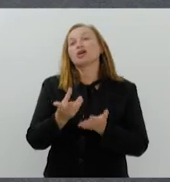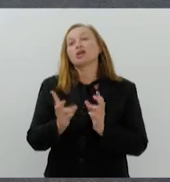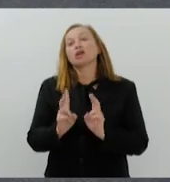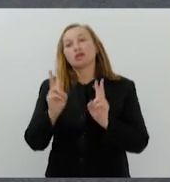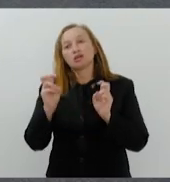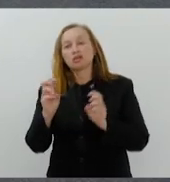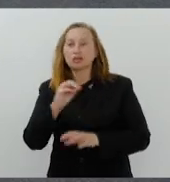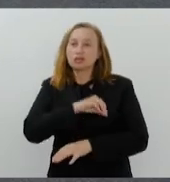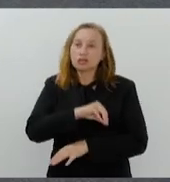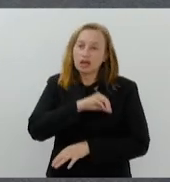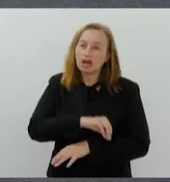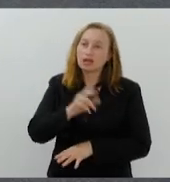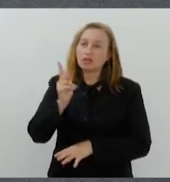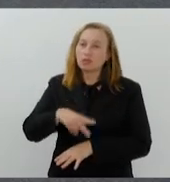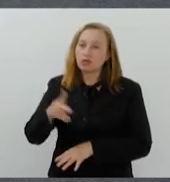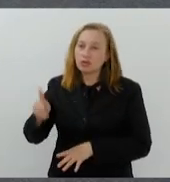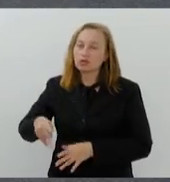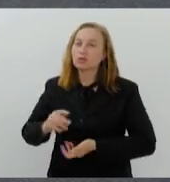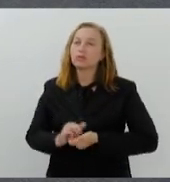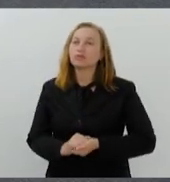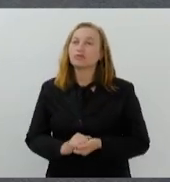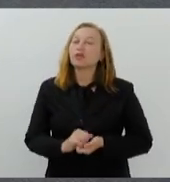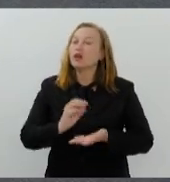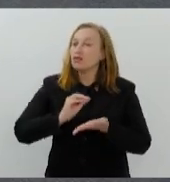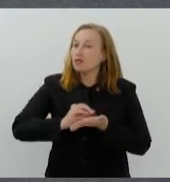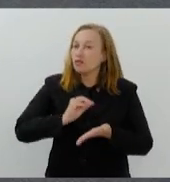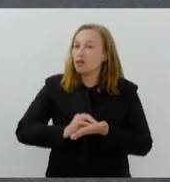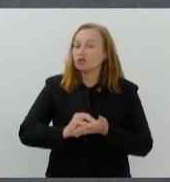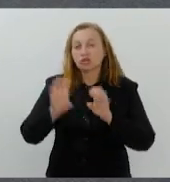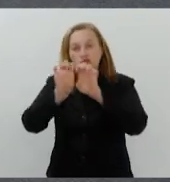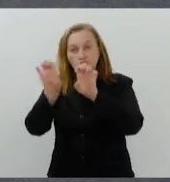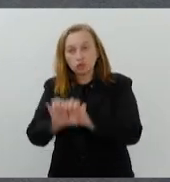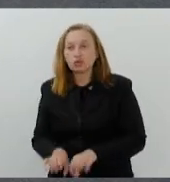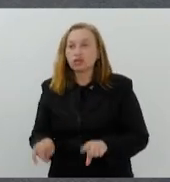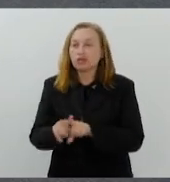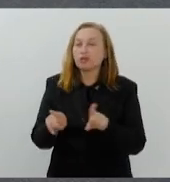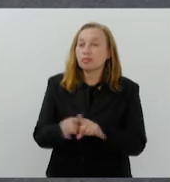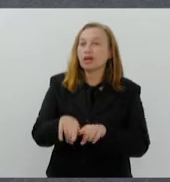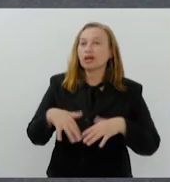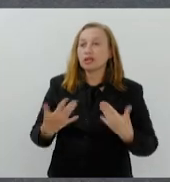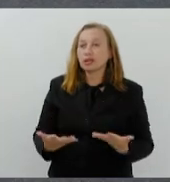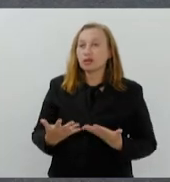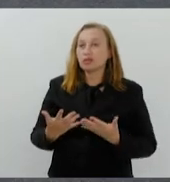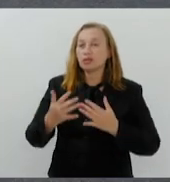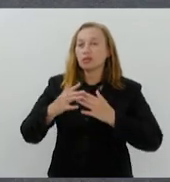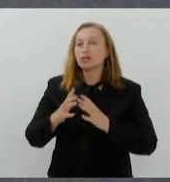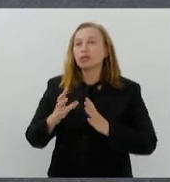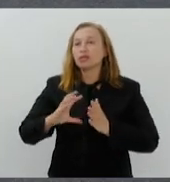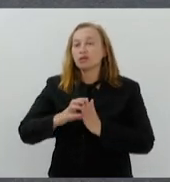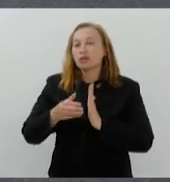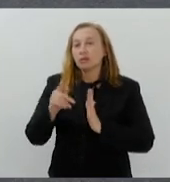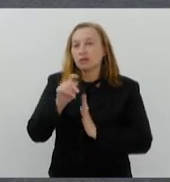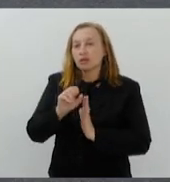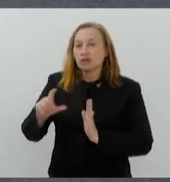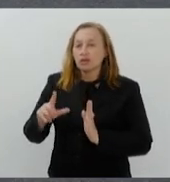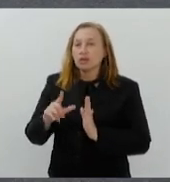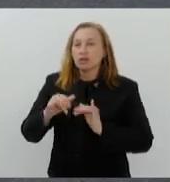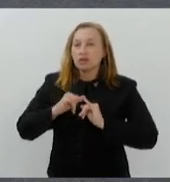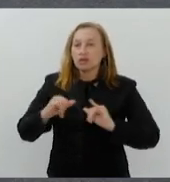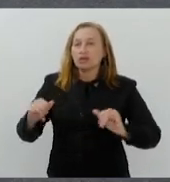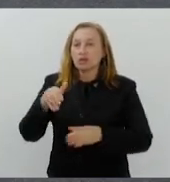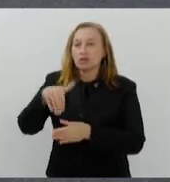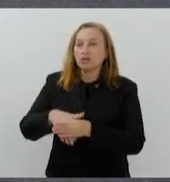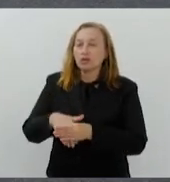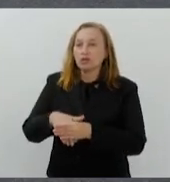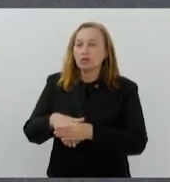haja vista a falta de professores, haja vista a falta de estruturas. Então, a nossa bancada declara o voto abstenção